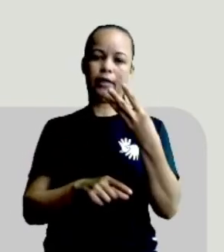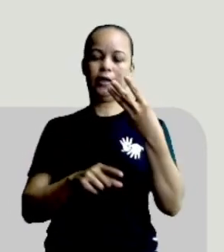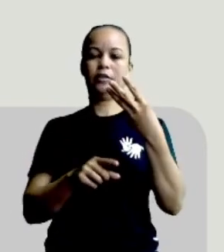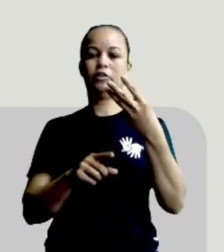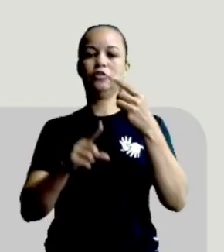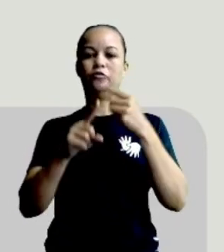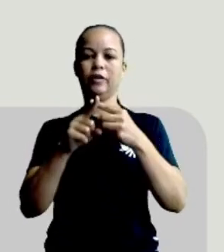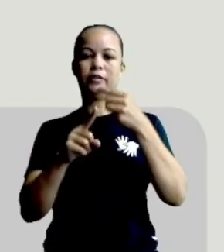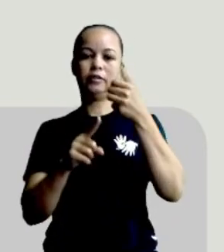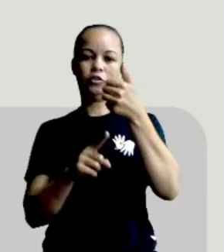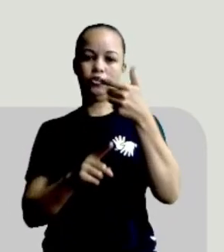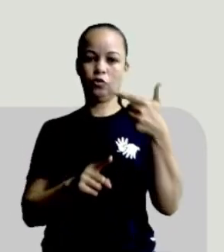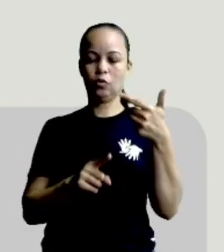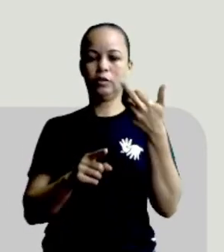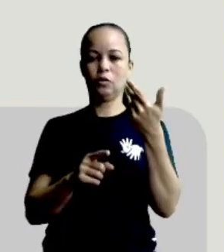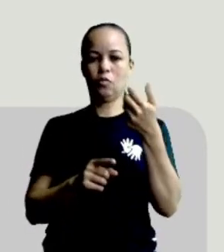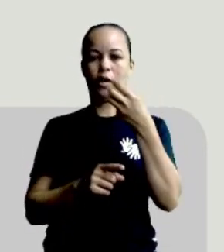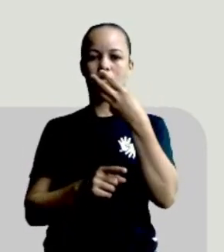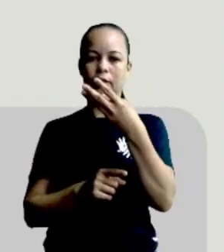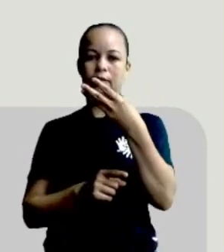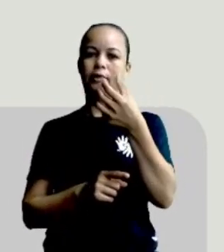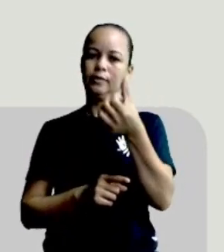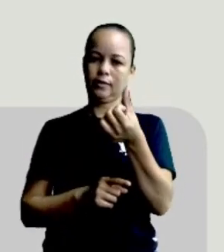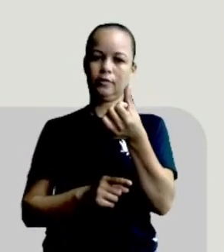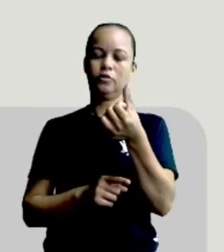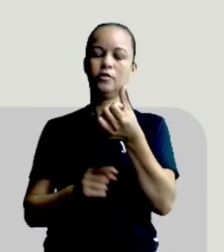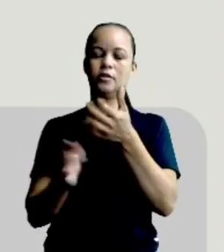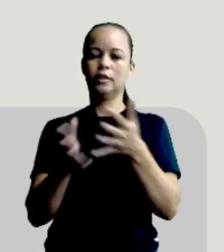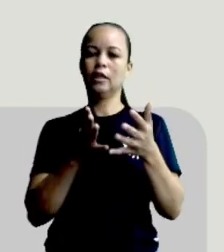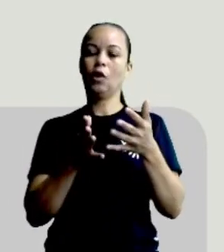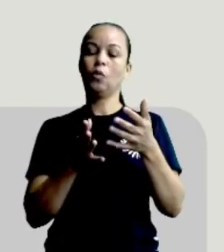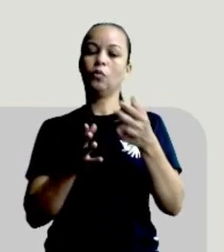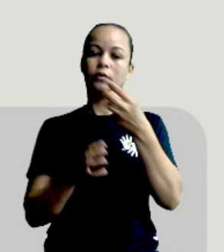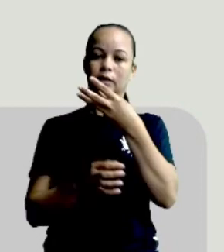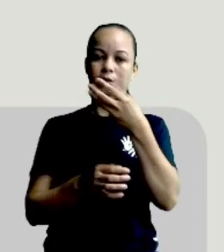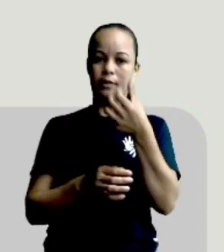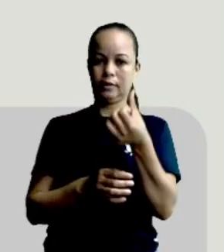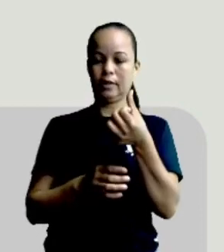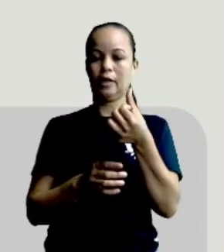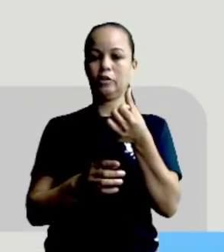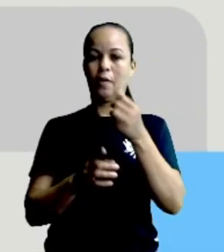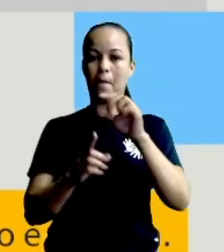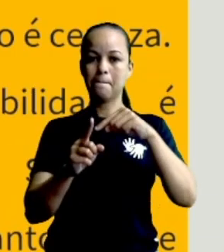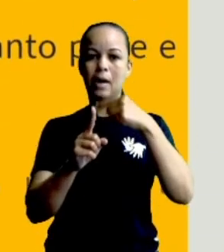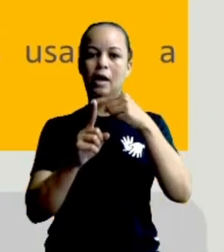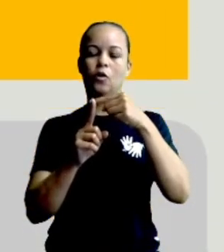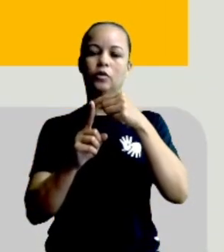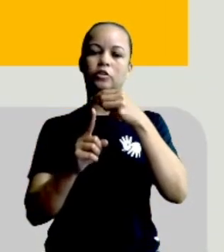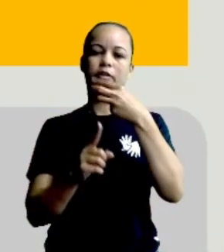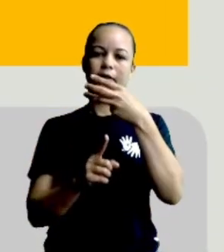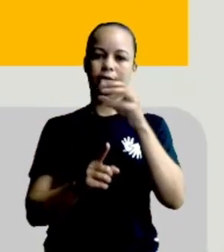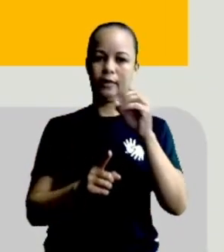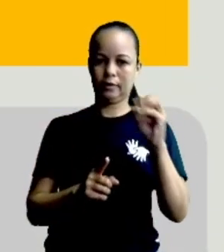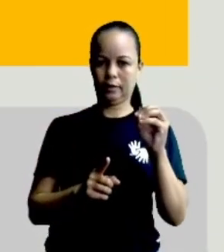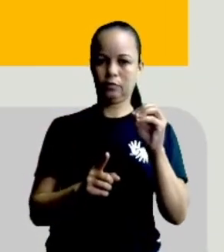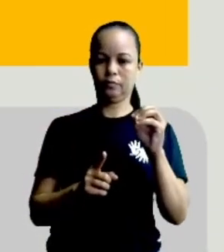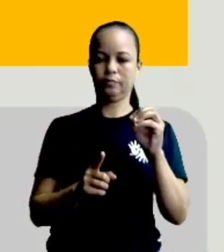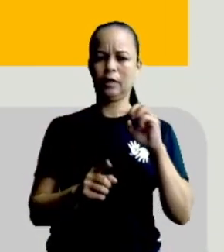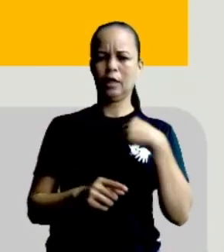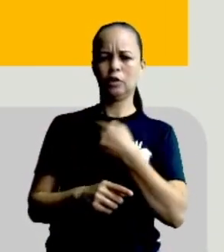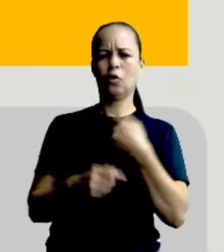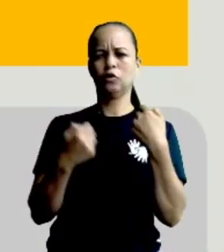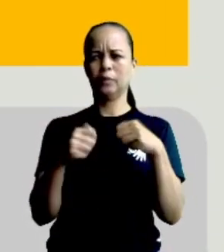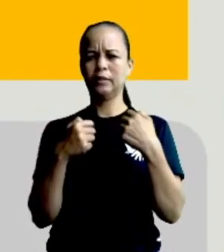a 36, que aí são 36 números maiores que 300, ok? E a gente